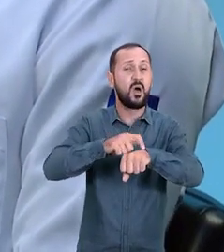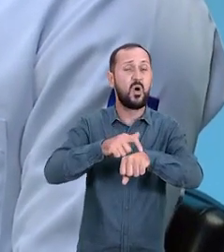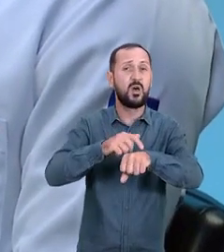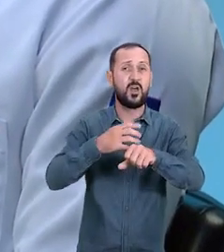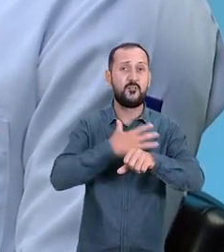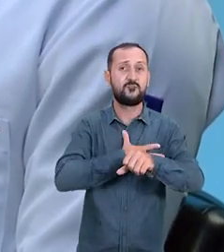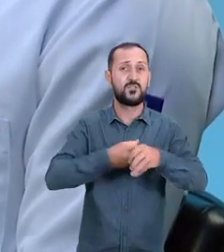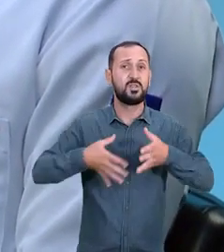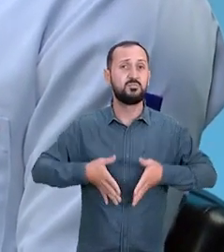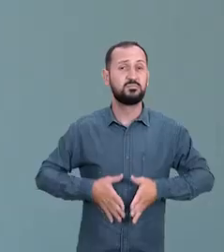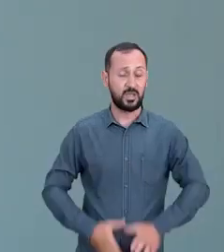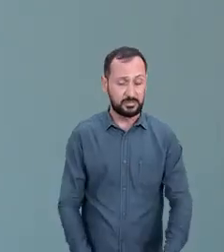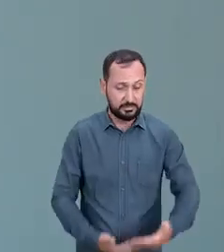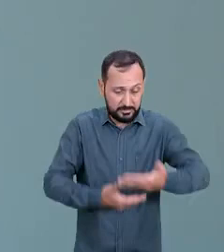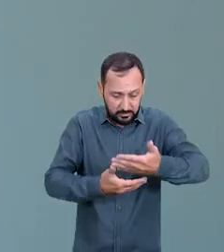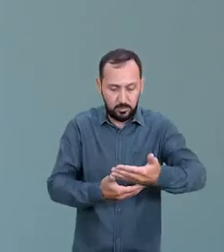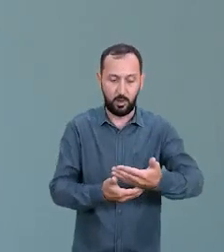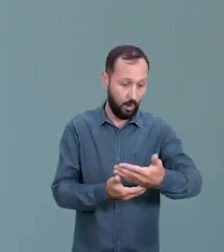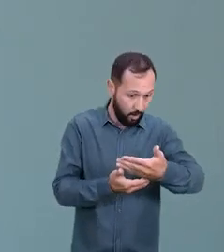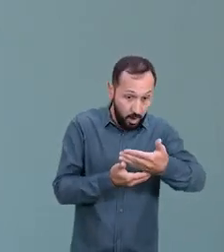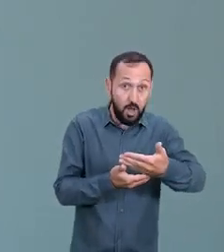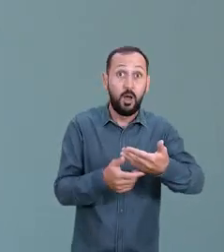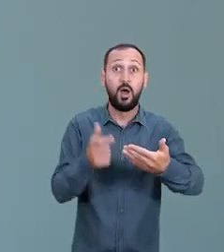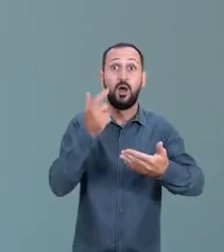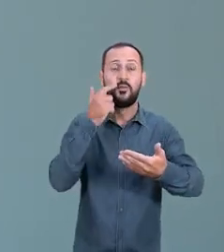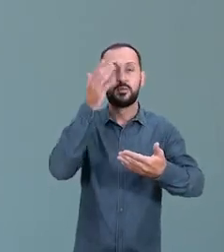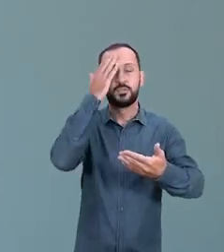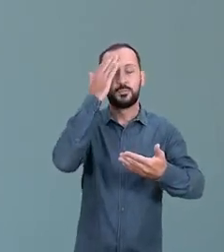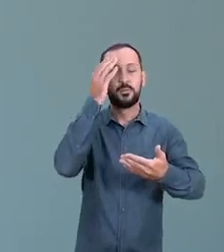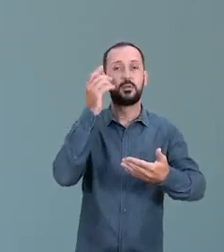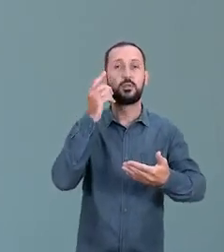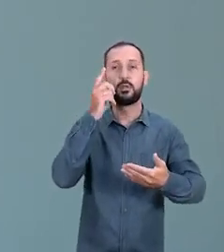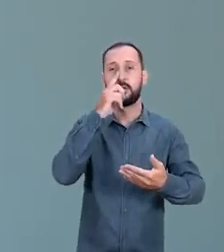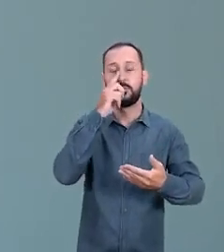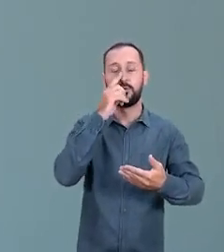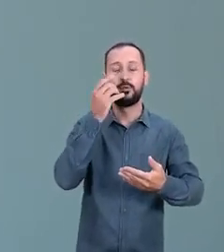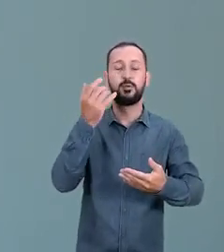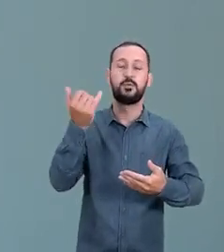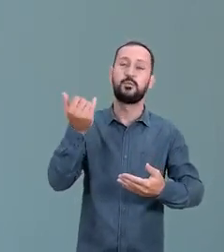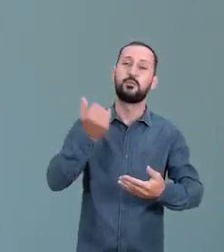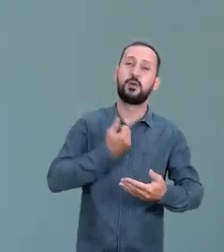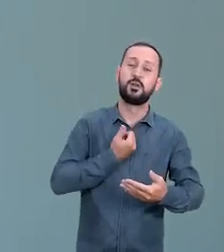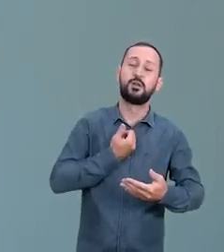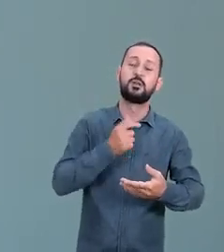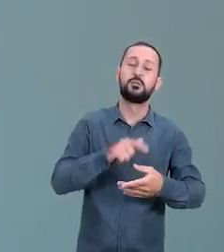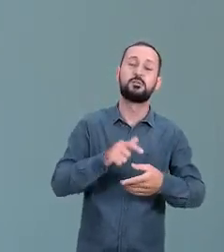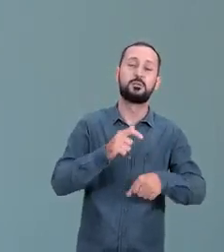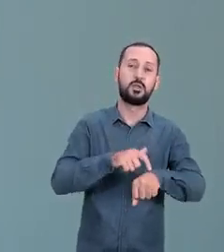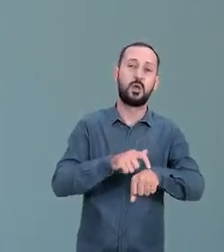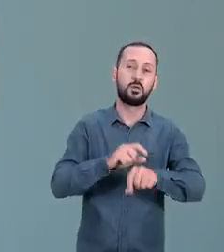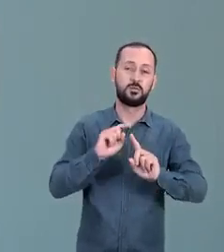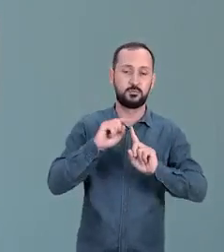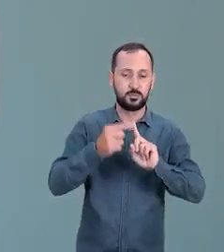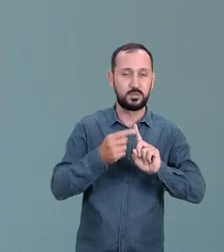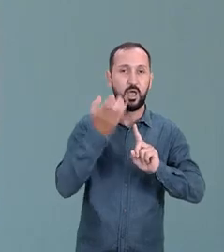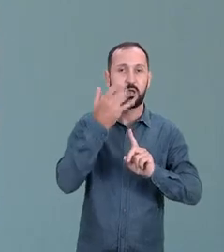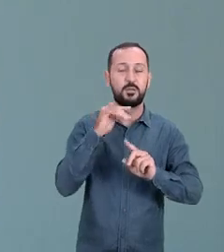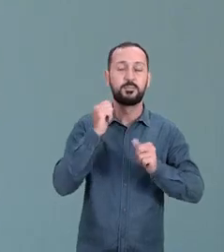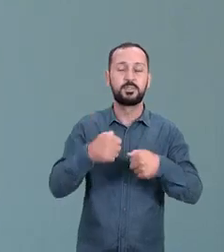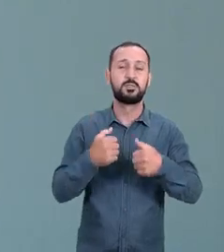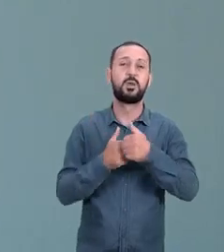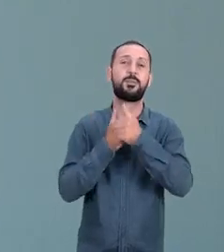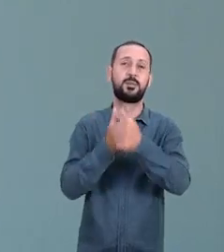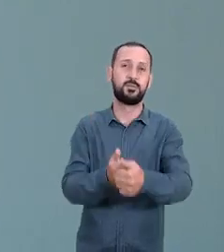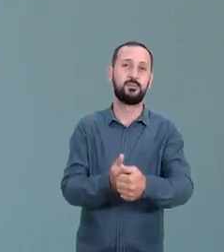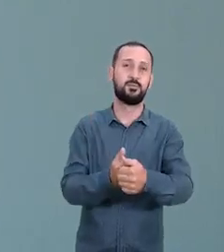nasceu, que entraram em contato informando que a mãe tinha sido infectada pelo vírus na gestação e que a criança deveria ser acompanhada. Só